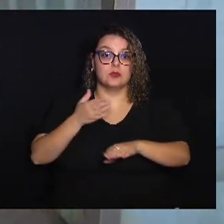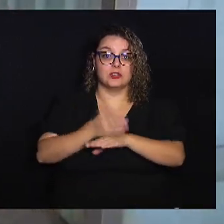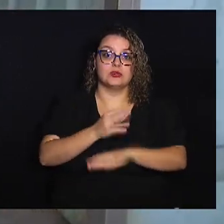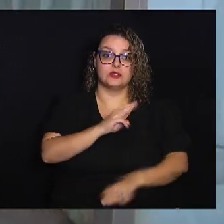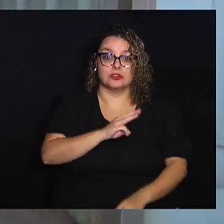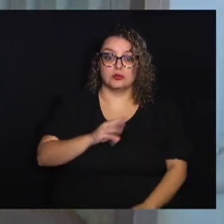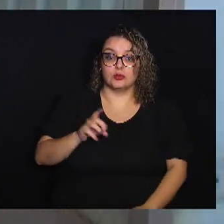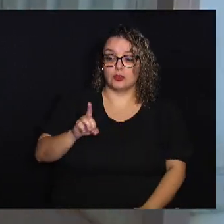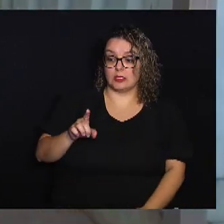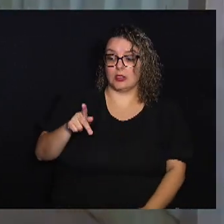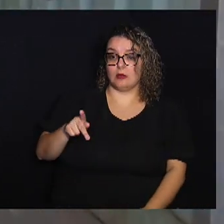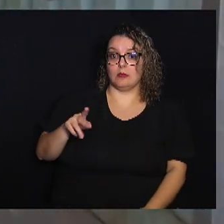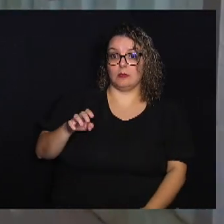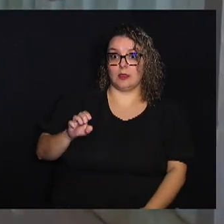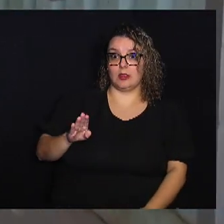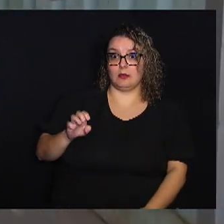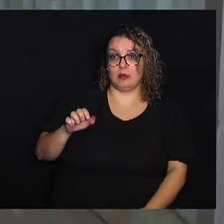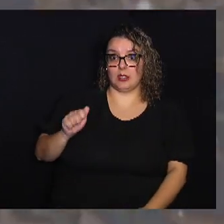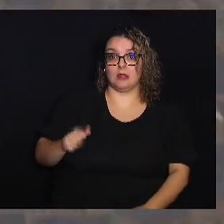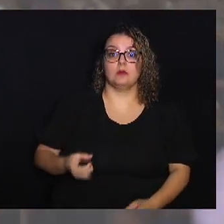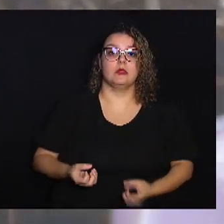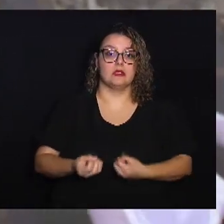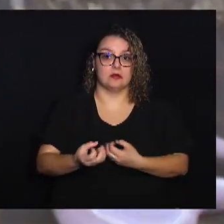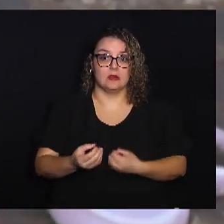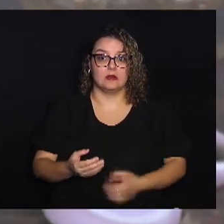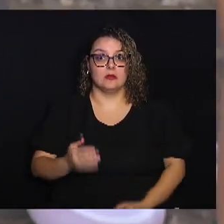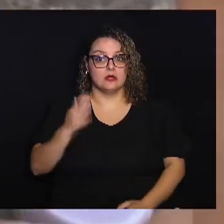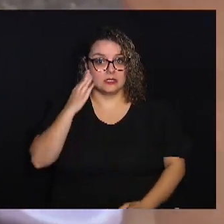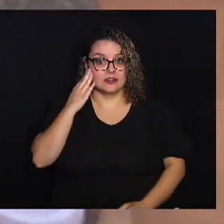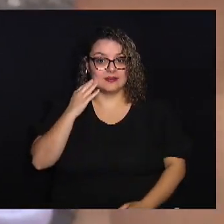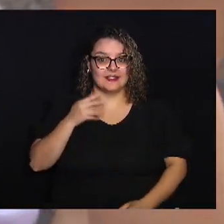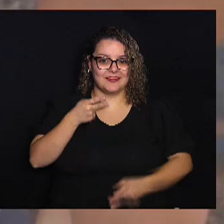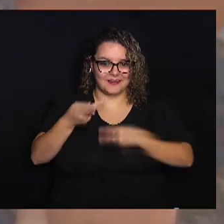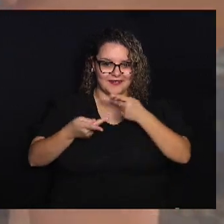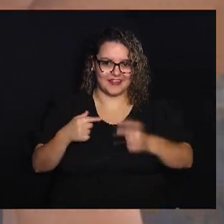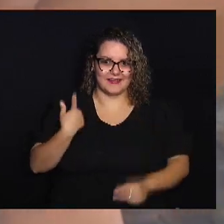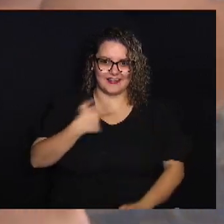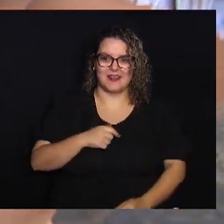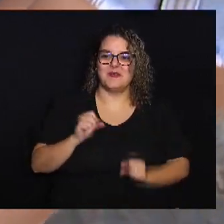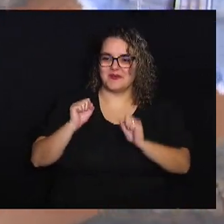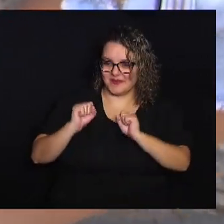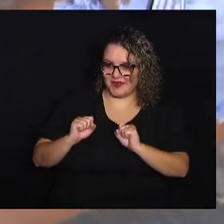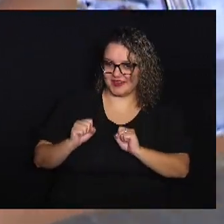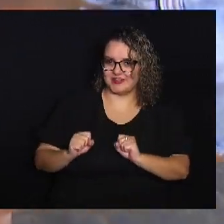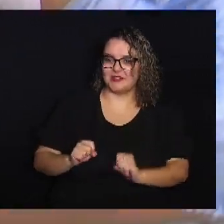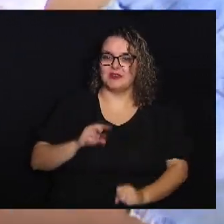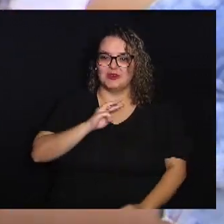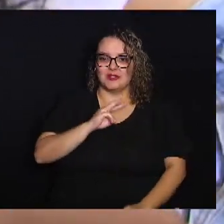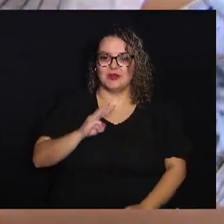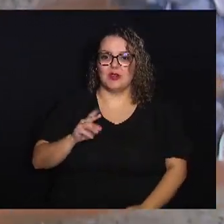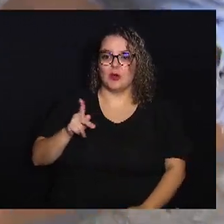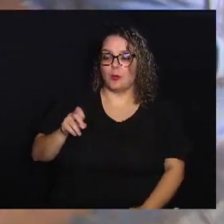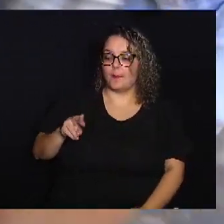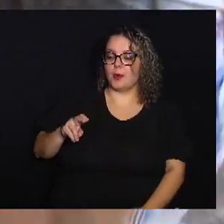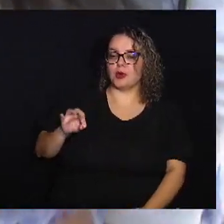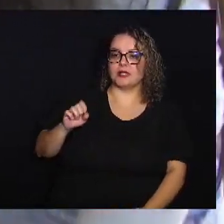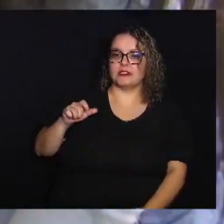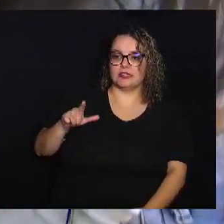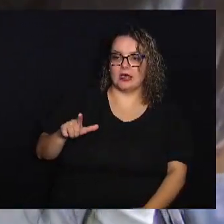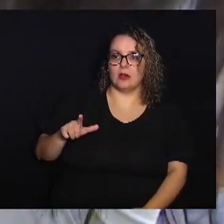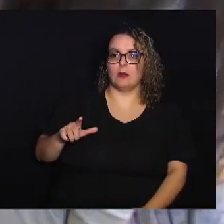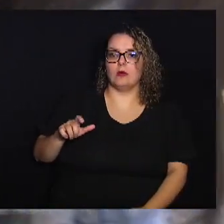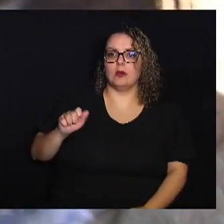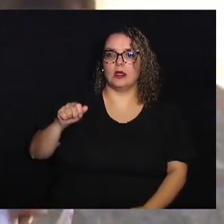do DPBEA também para ter as informações, né? Você sabe o site, pode falar pra gente? Posso. Ó, o site é o Portal Animal. Só colocar até lá no